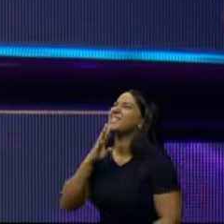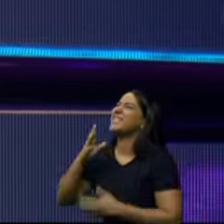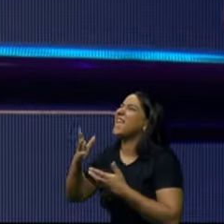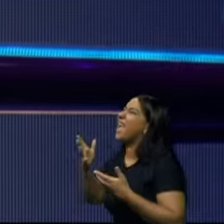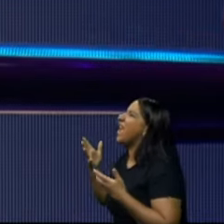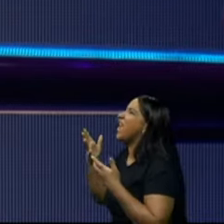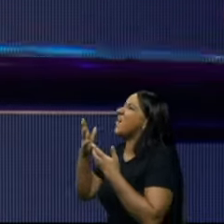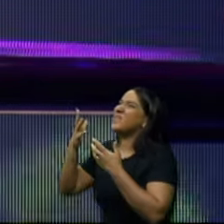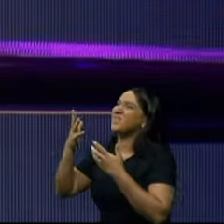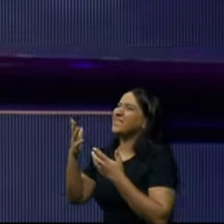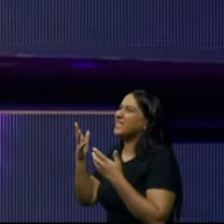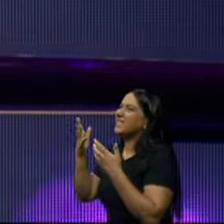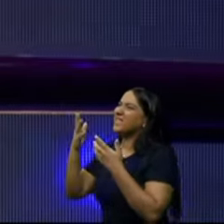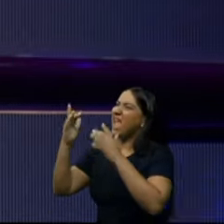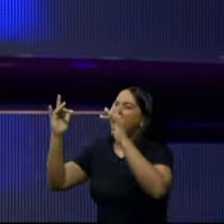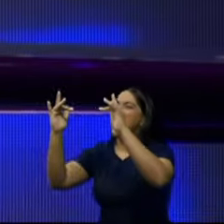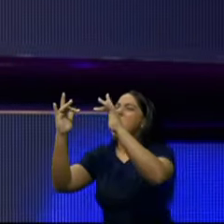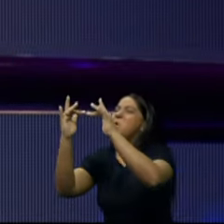me